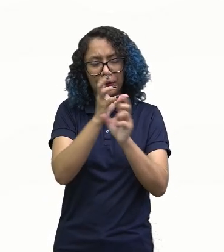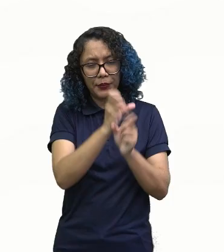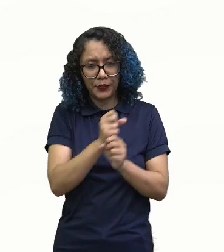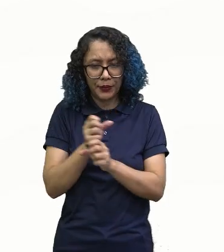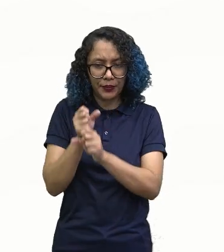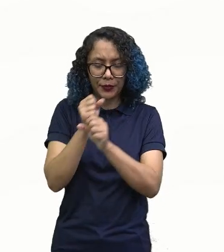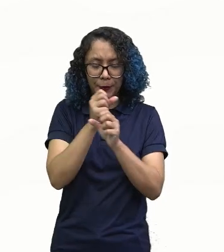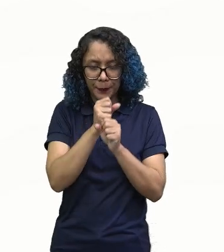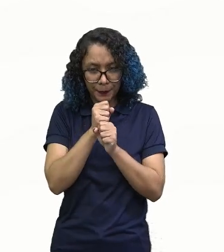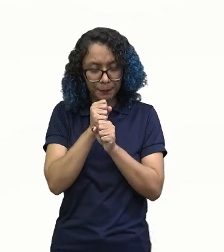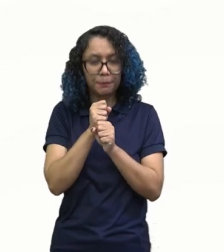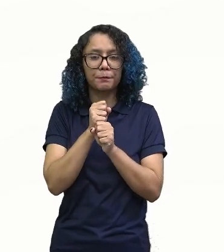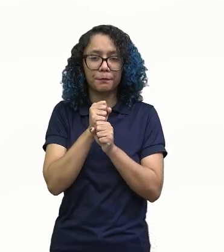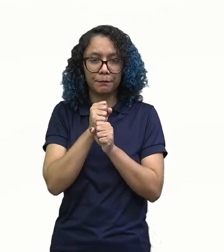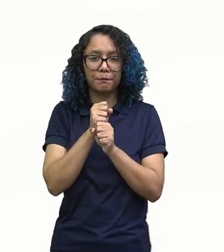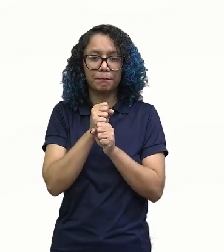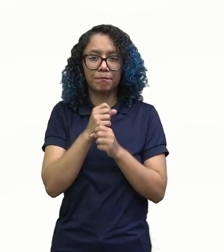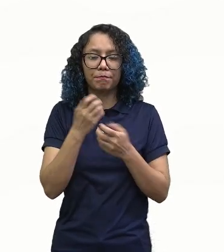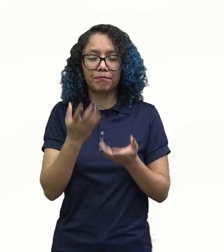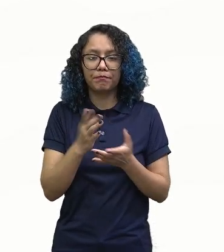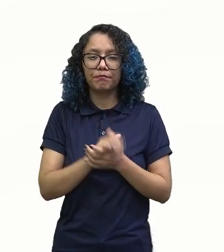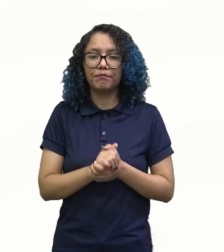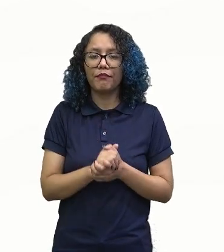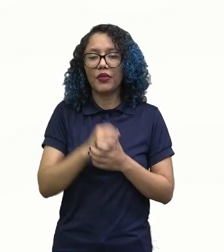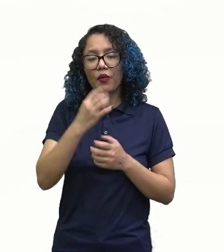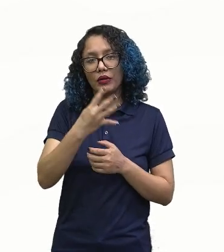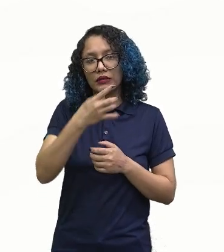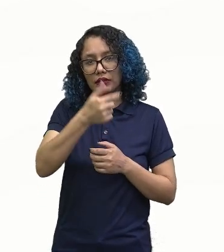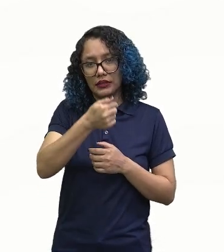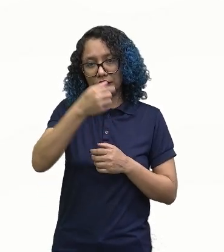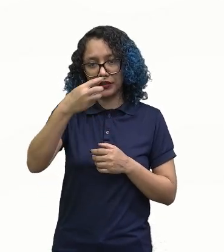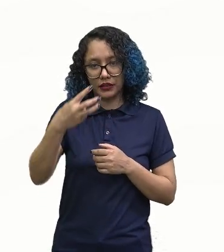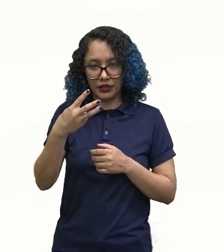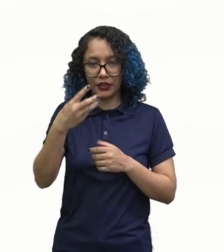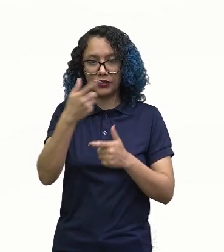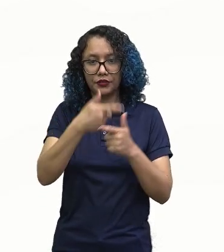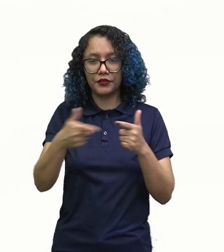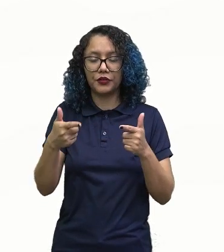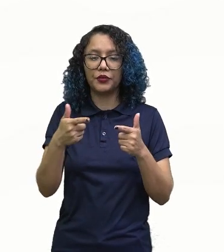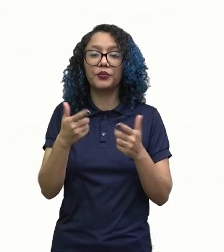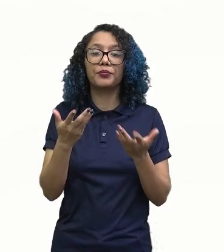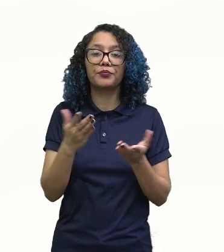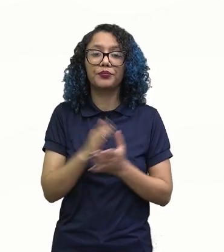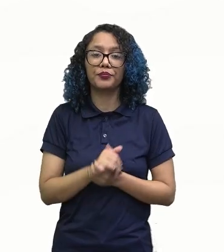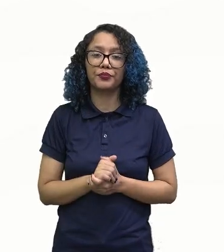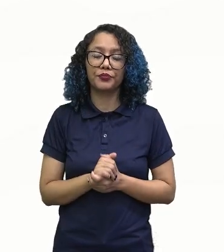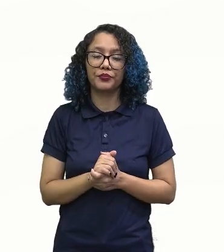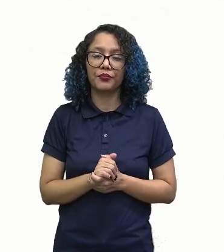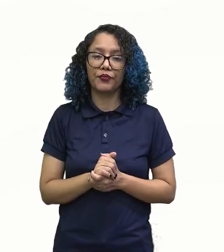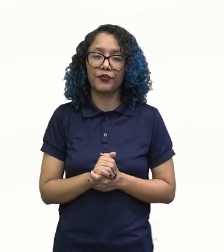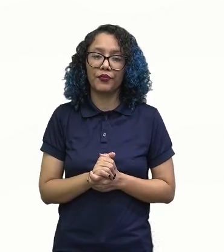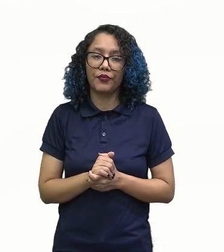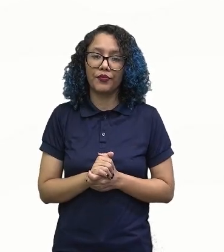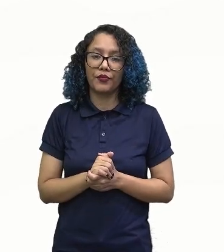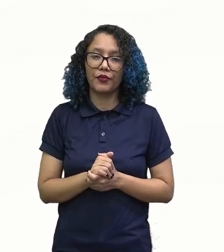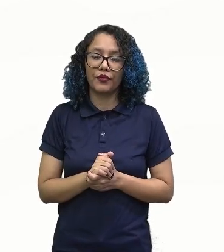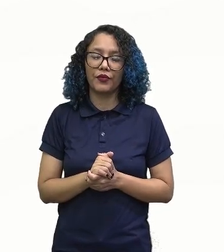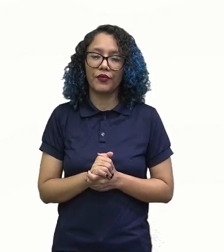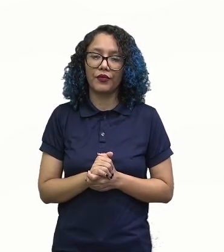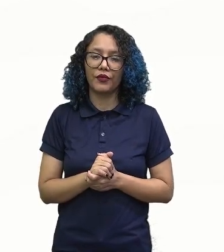pessoal, aqui eu vou obter 473 dividido por